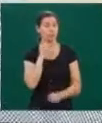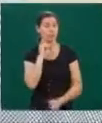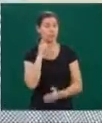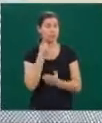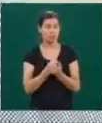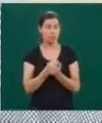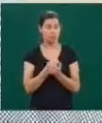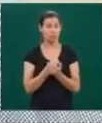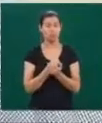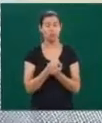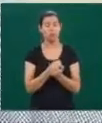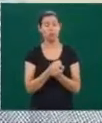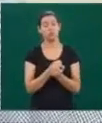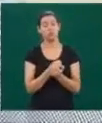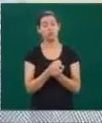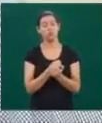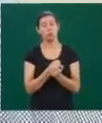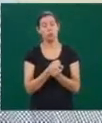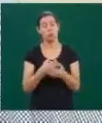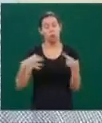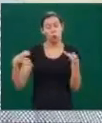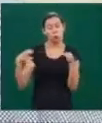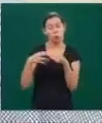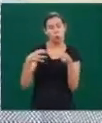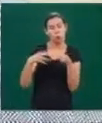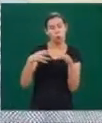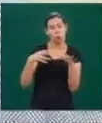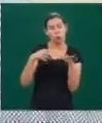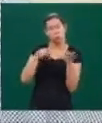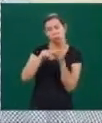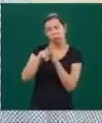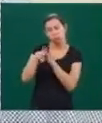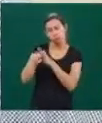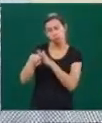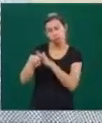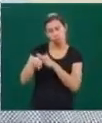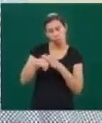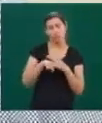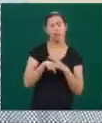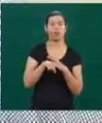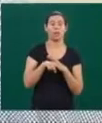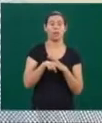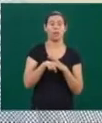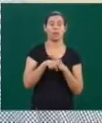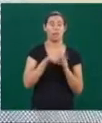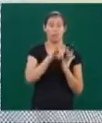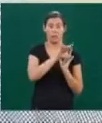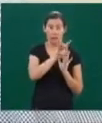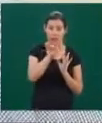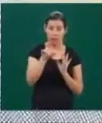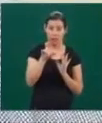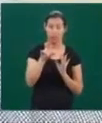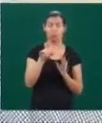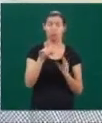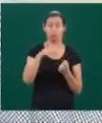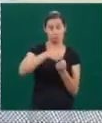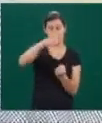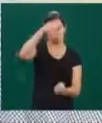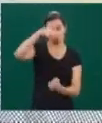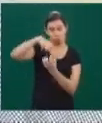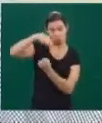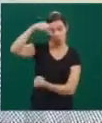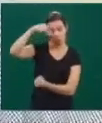CNPq, para darem um feedback aos nossos alunos sobre cada um dos trabalhos que serão apresentados. Eles estarão aqui andando pelos painéis que